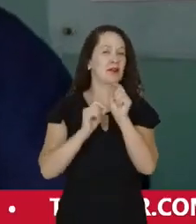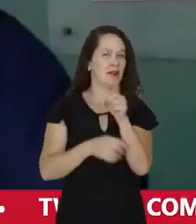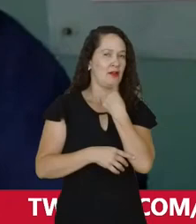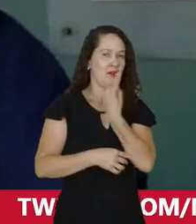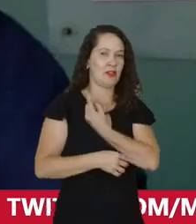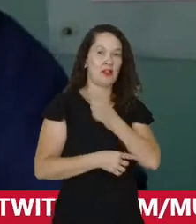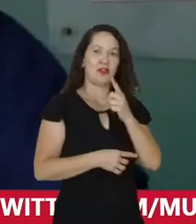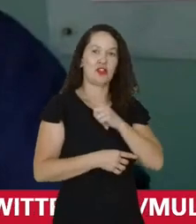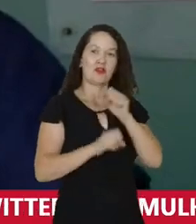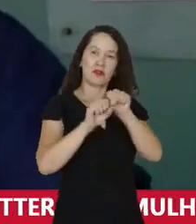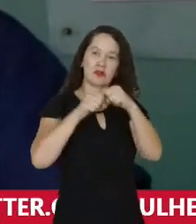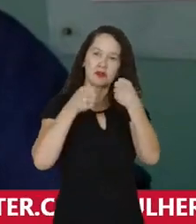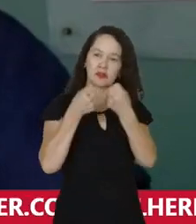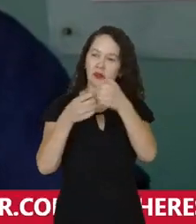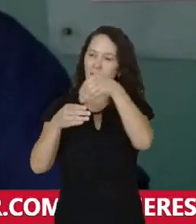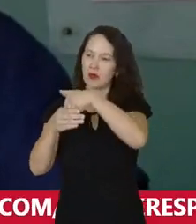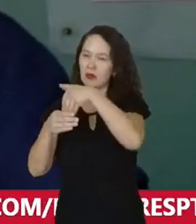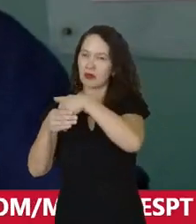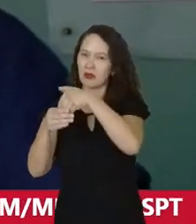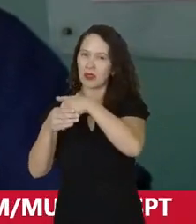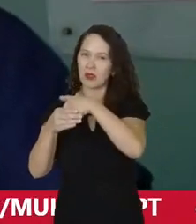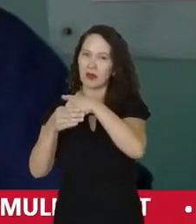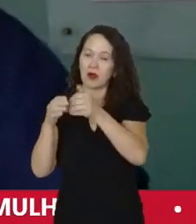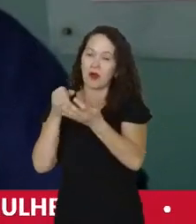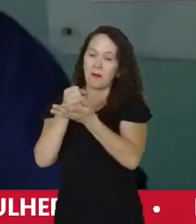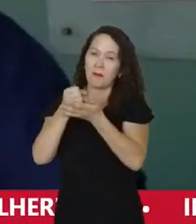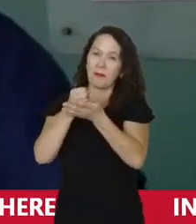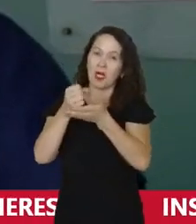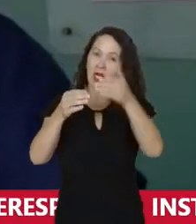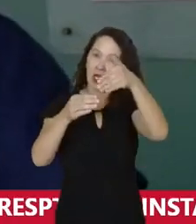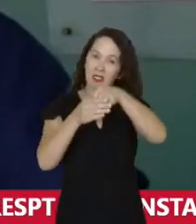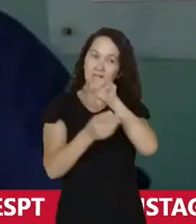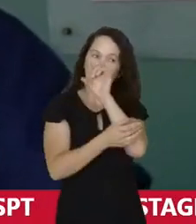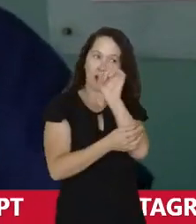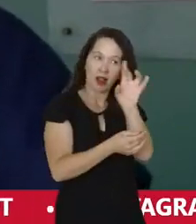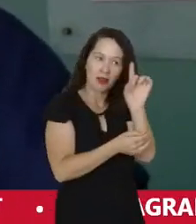a gente tiver um sistema eleitoral que é baseado na eleição